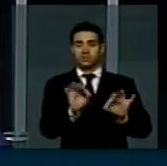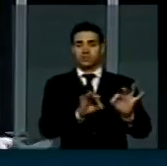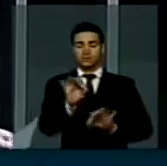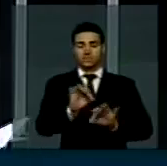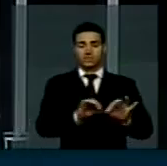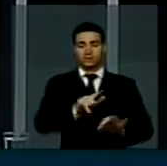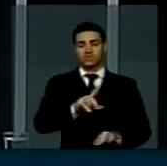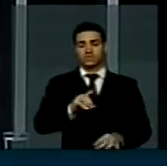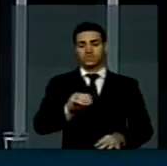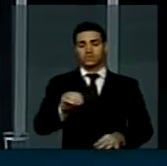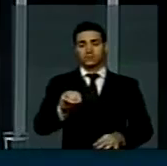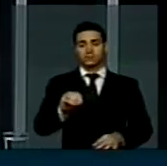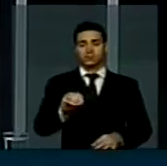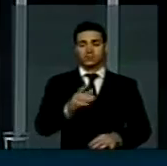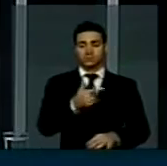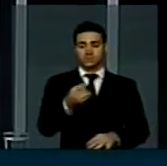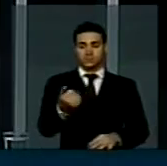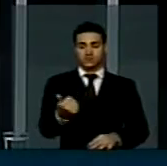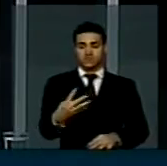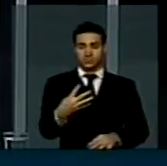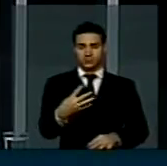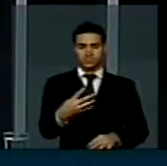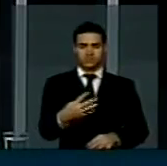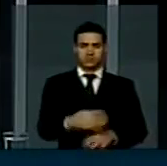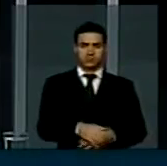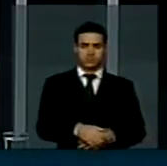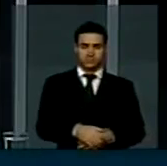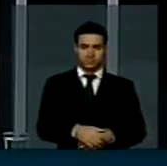Diretriz Orçamentária para 2014. E diversas